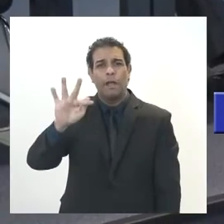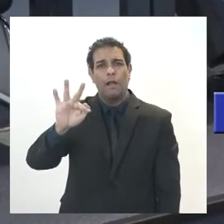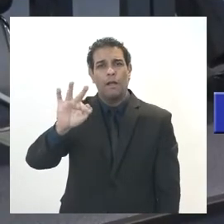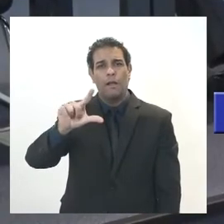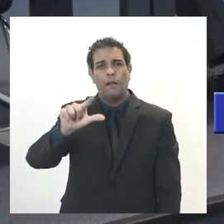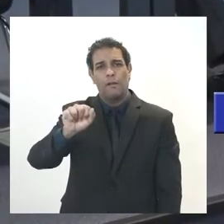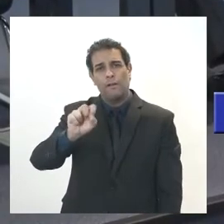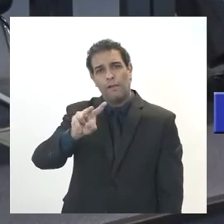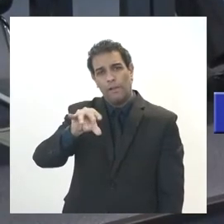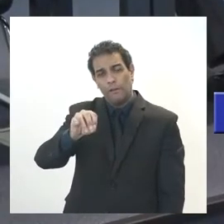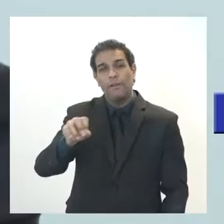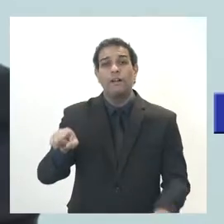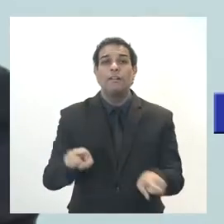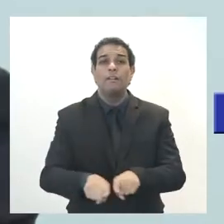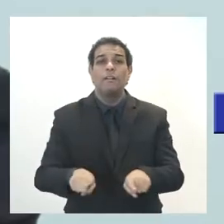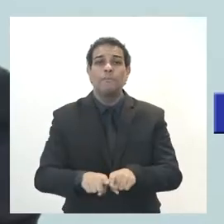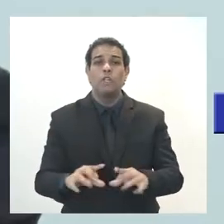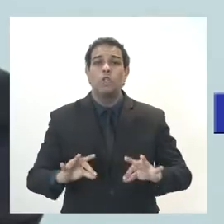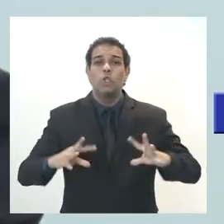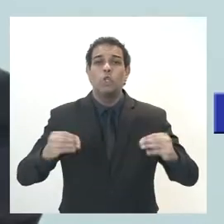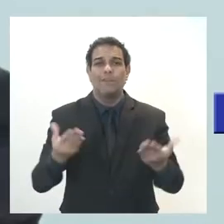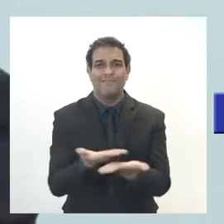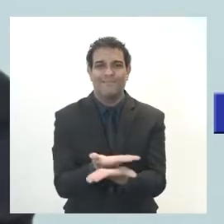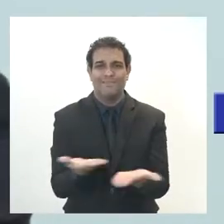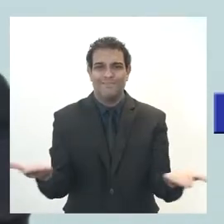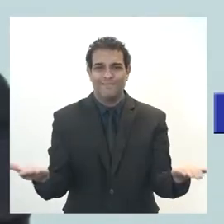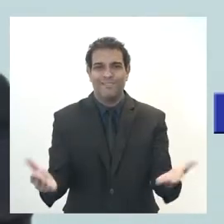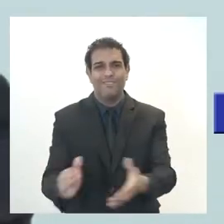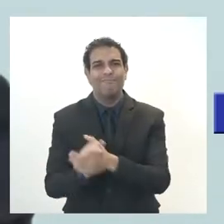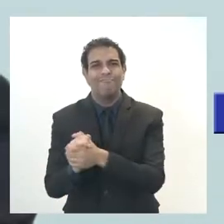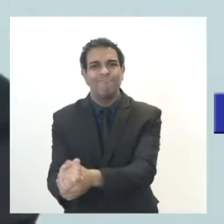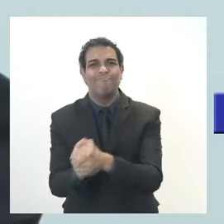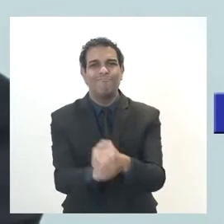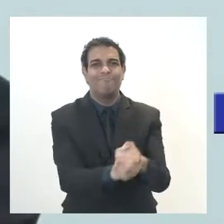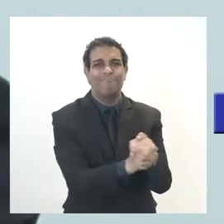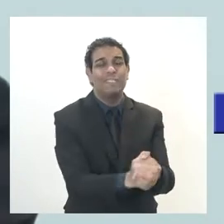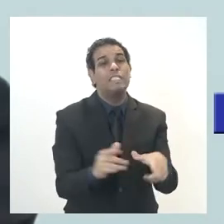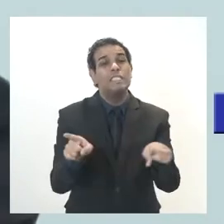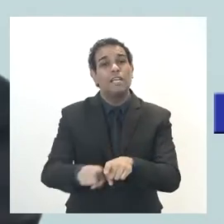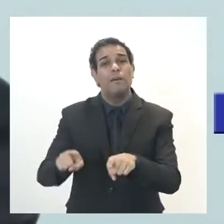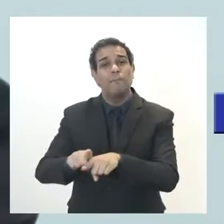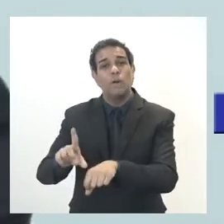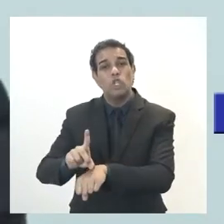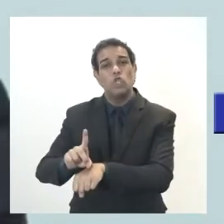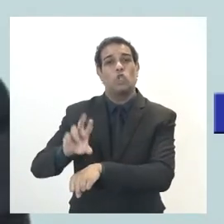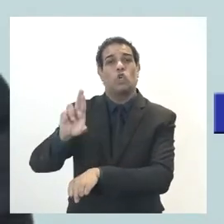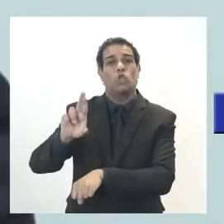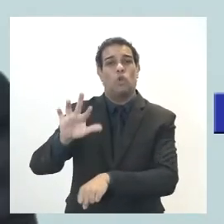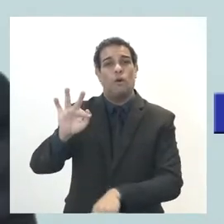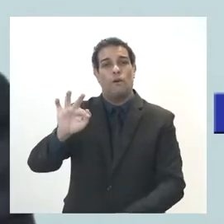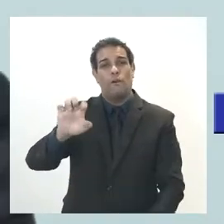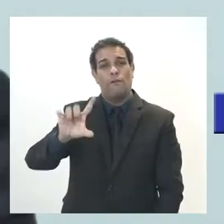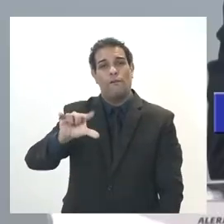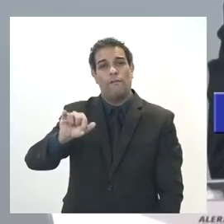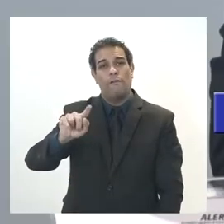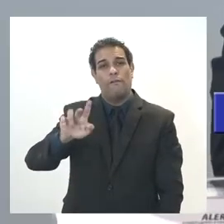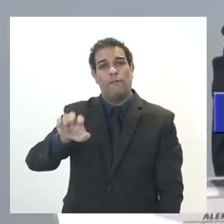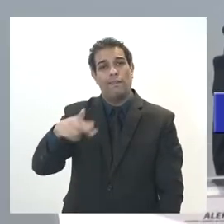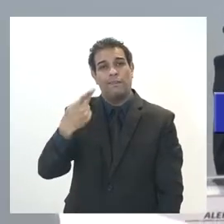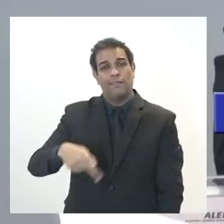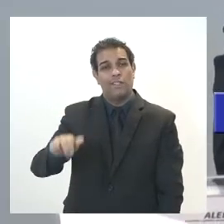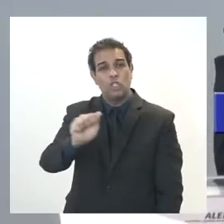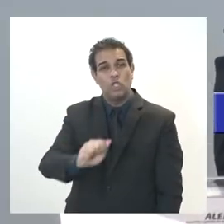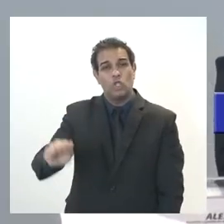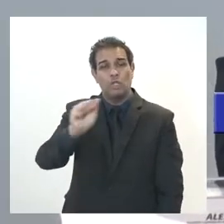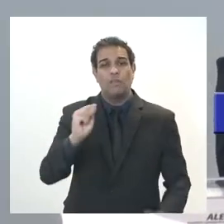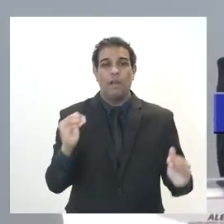Deputado waldeck deputada Martha Rocha e cumprimentar Doutor Filipe Gonçalves presidente da associação dos